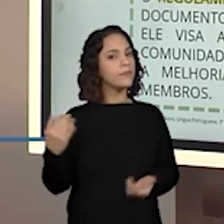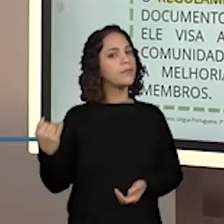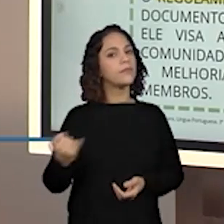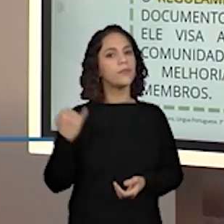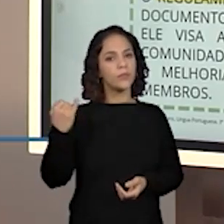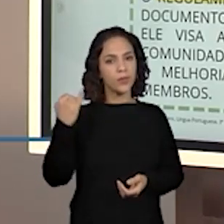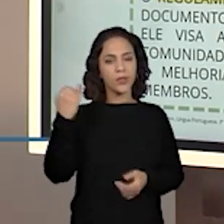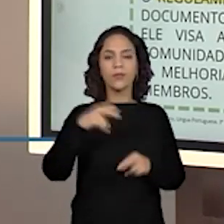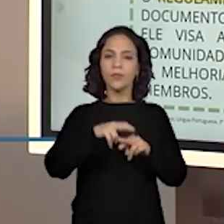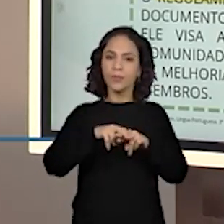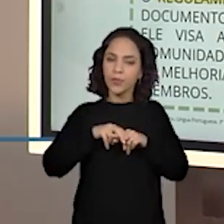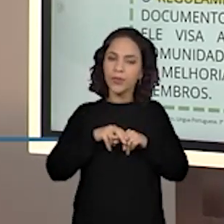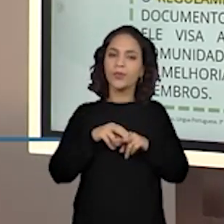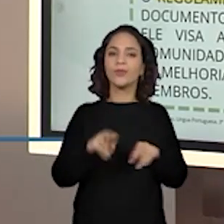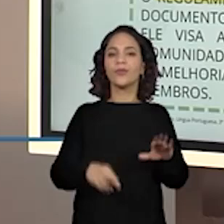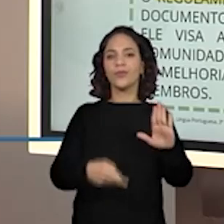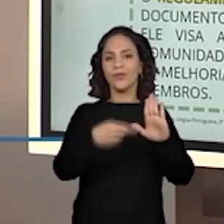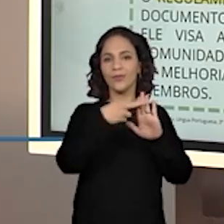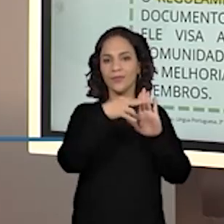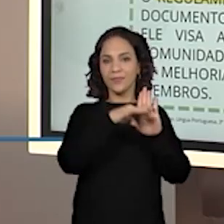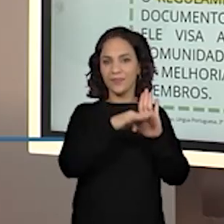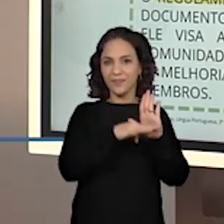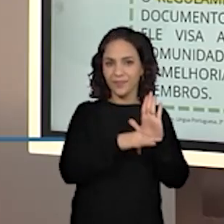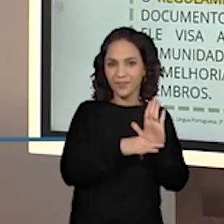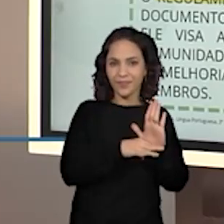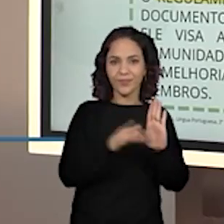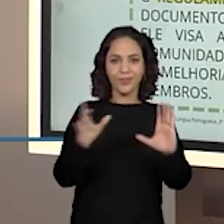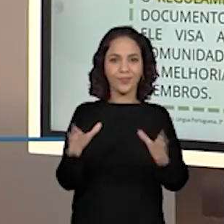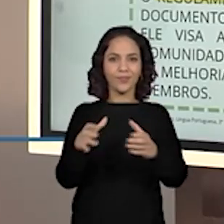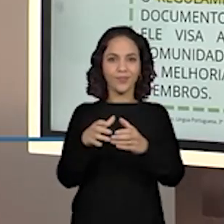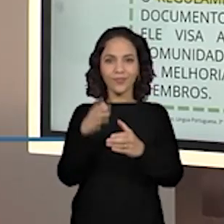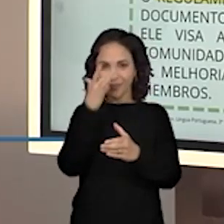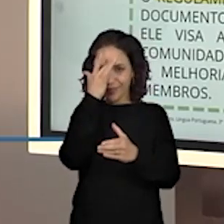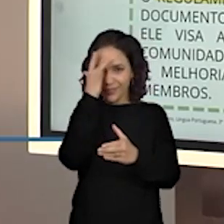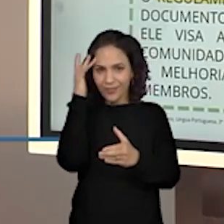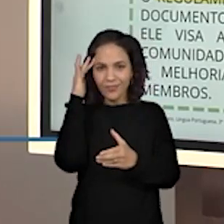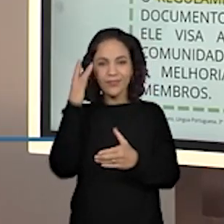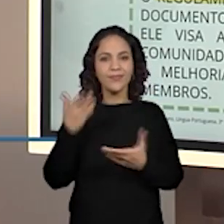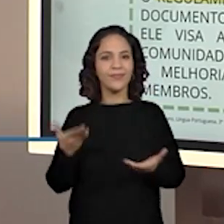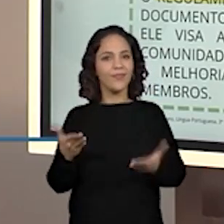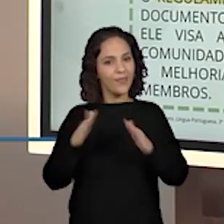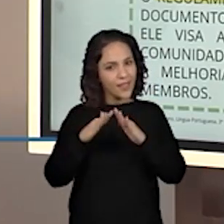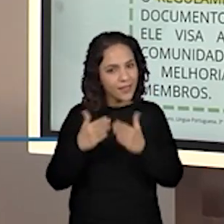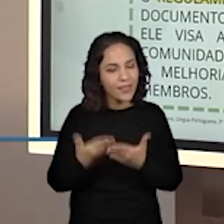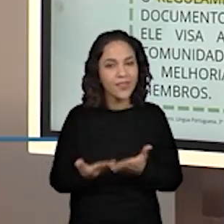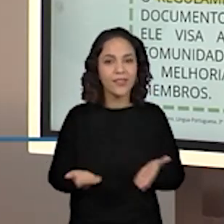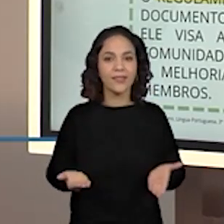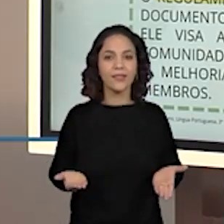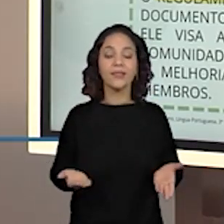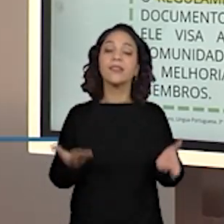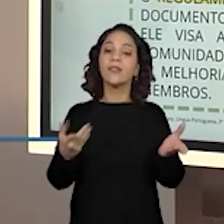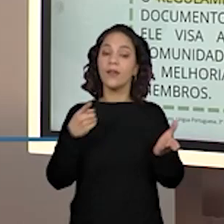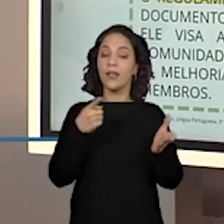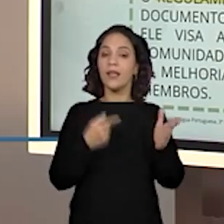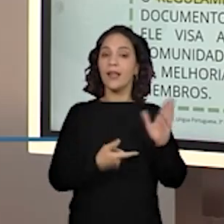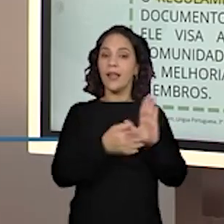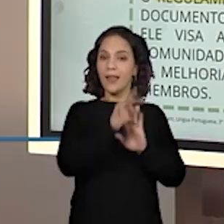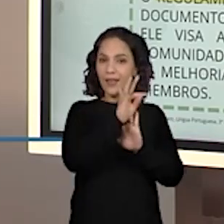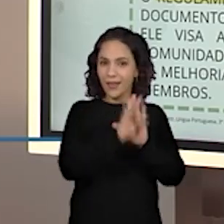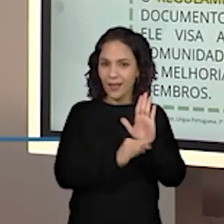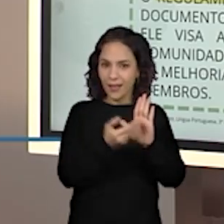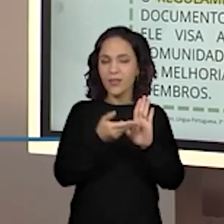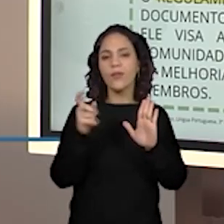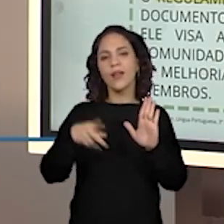um regulamento para uma instituição, para um grupo de pessoas, para a escola. Dizemos que este é um texto do campo da